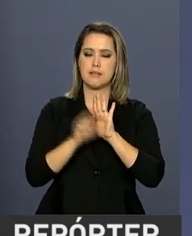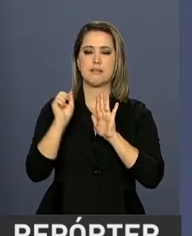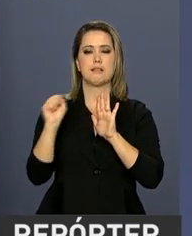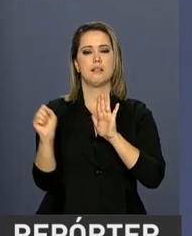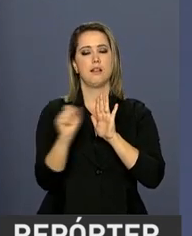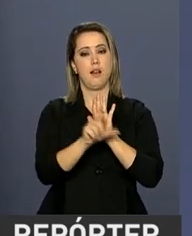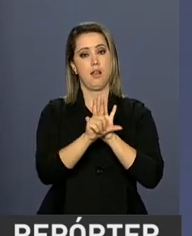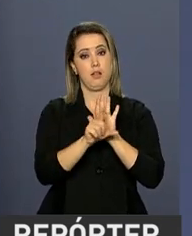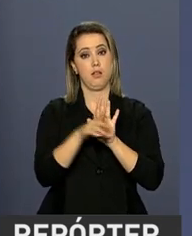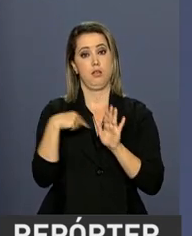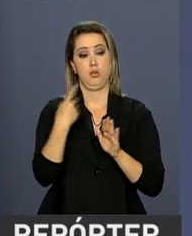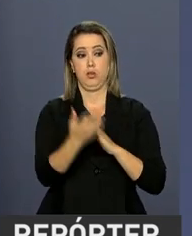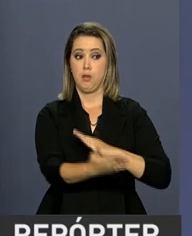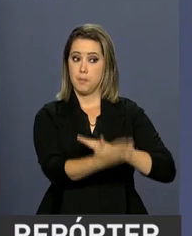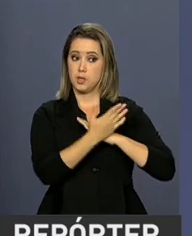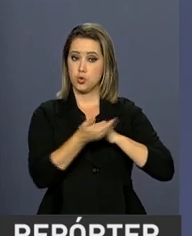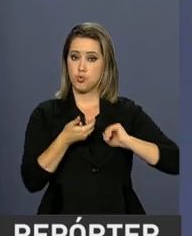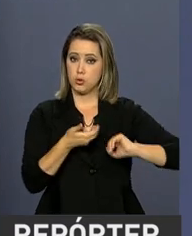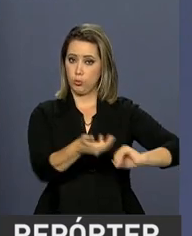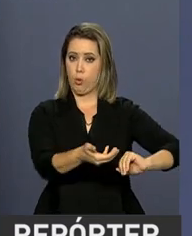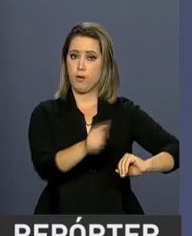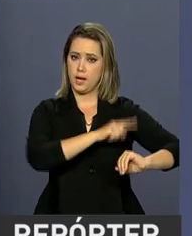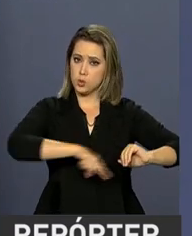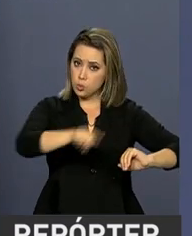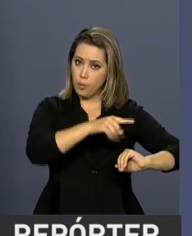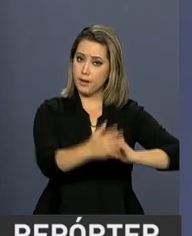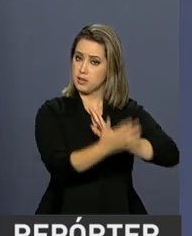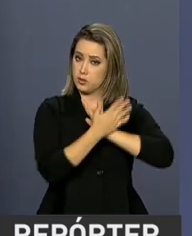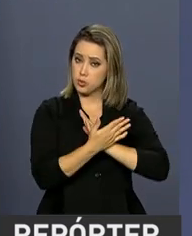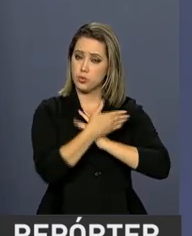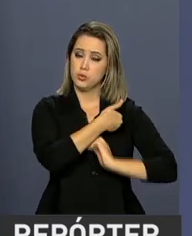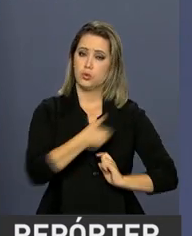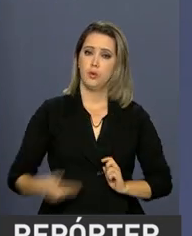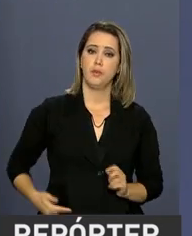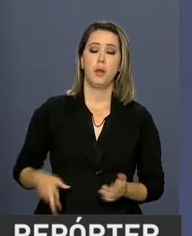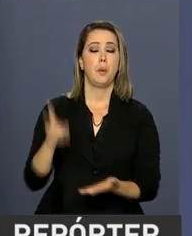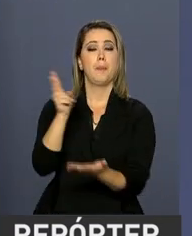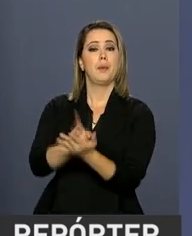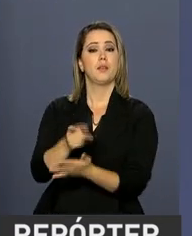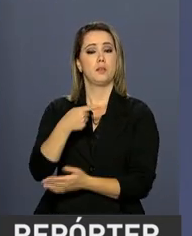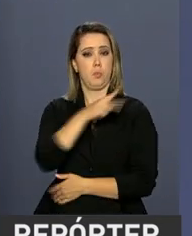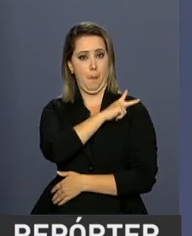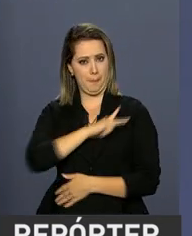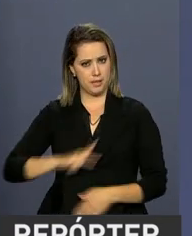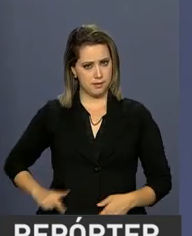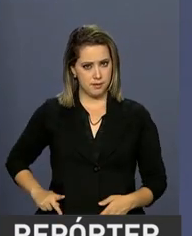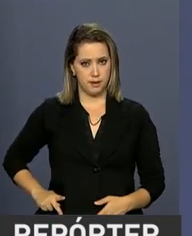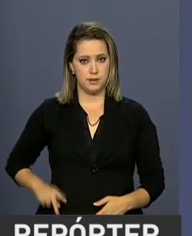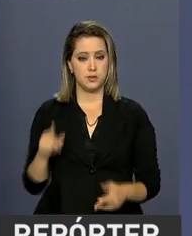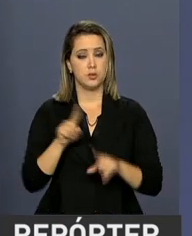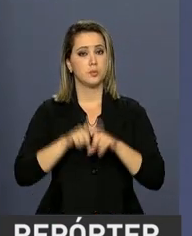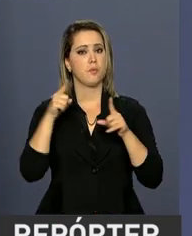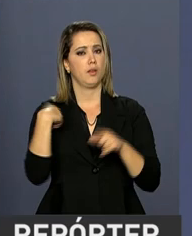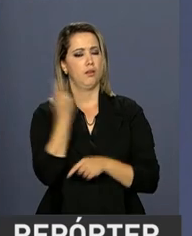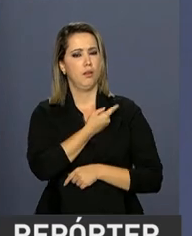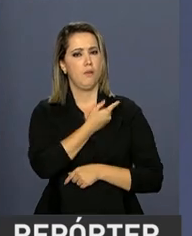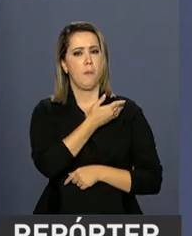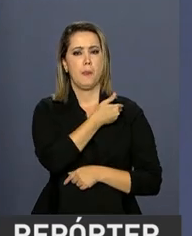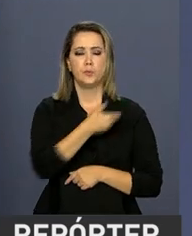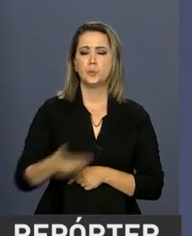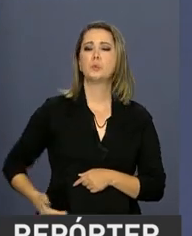do Congresso Nacional. Eu devo dizer que embora se trate de um presidencialismo, o nosso governo faz um